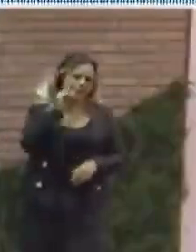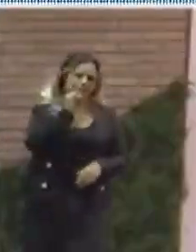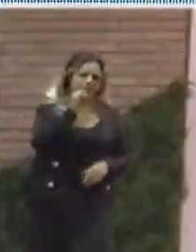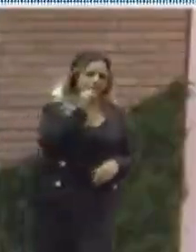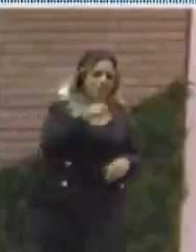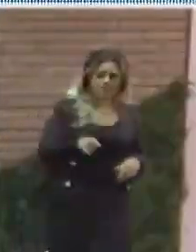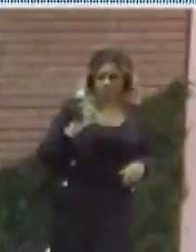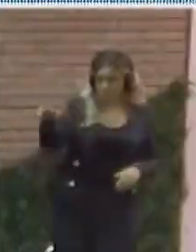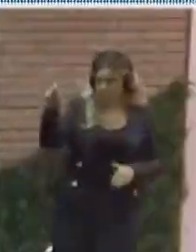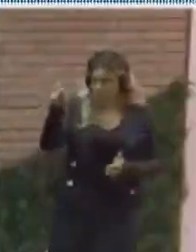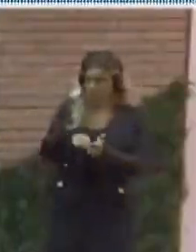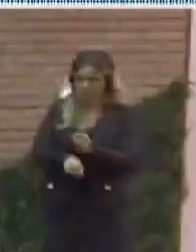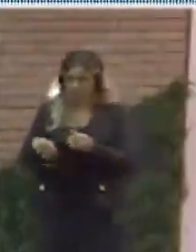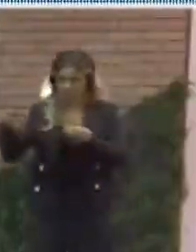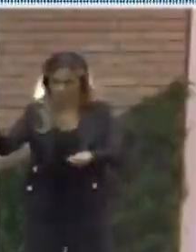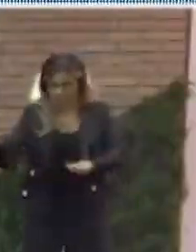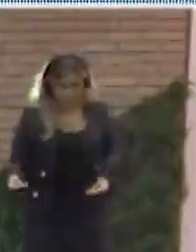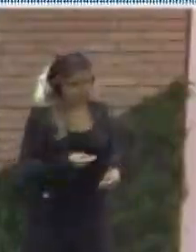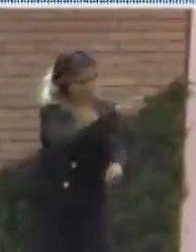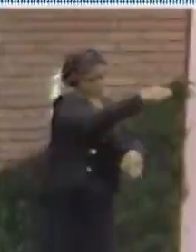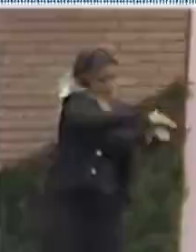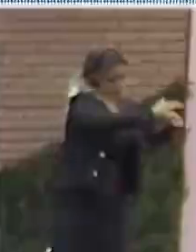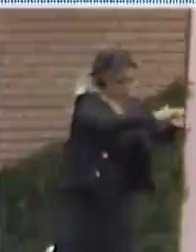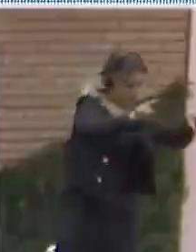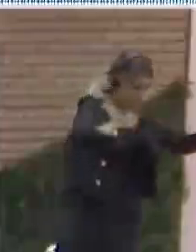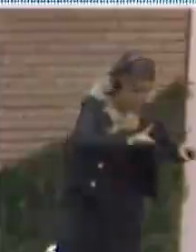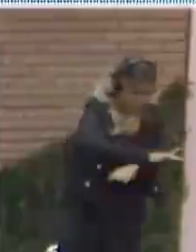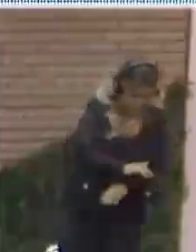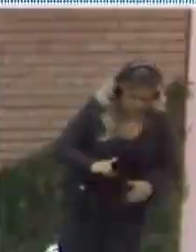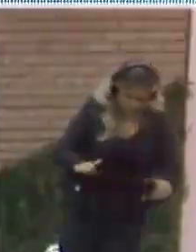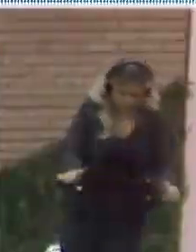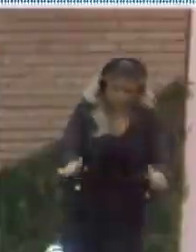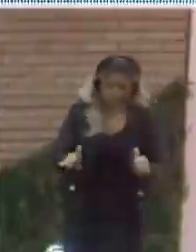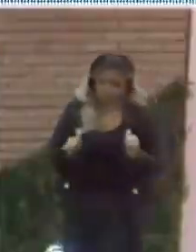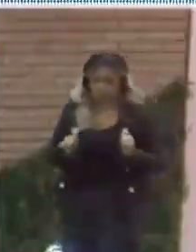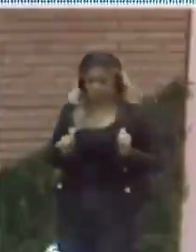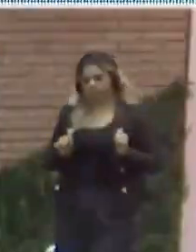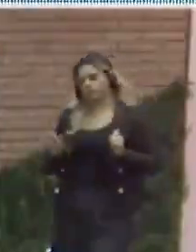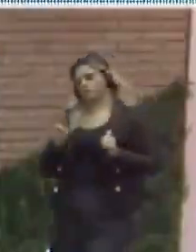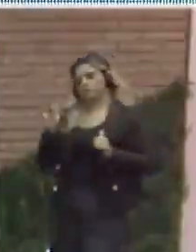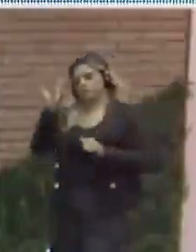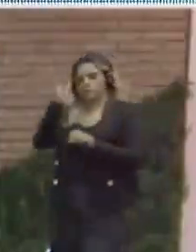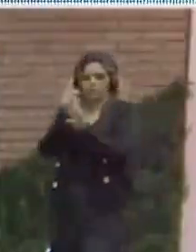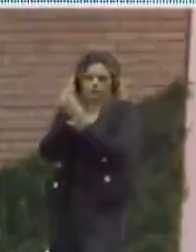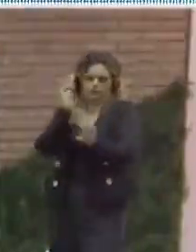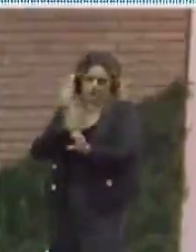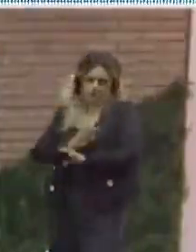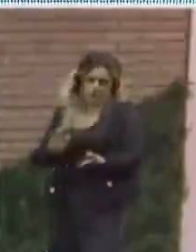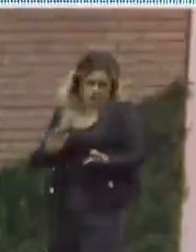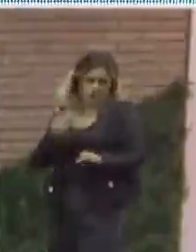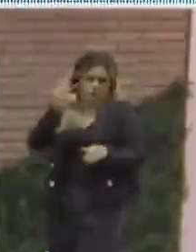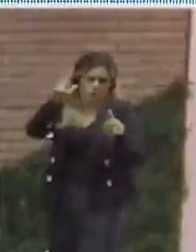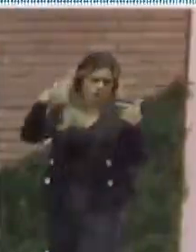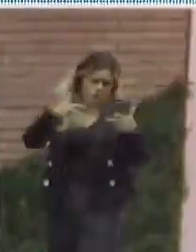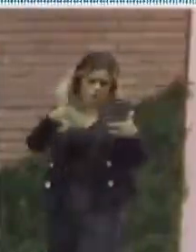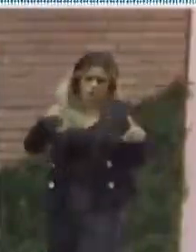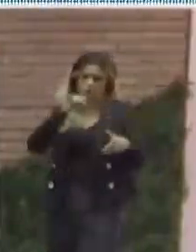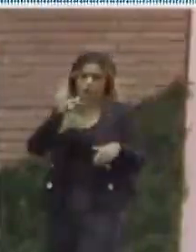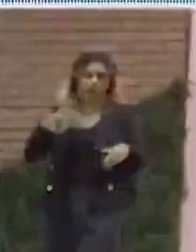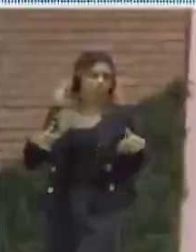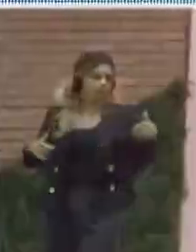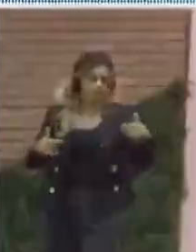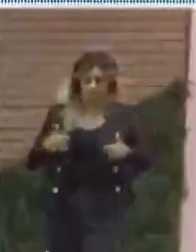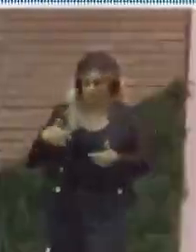alguém contrata e você executa. Isso serve para qualquer coisa, menos para a obra de engenharia, né? Você tem que escolher seu